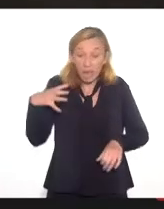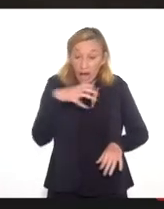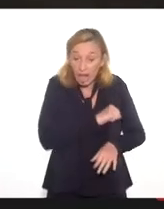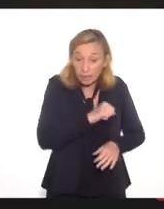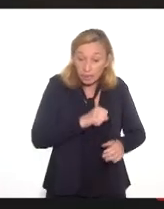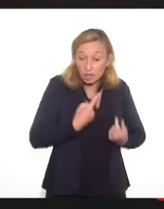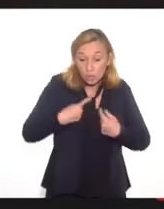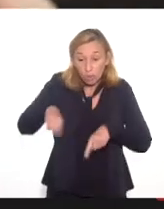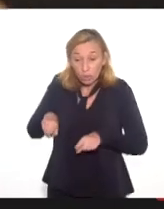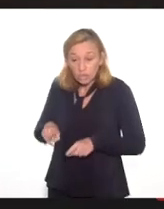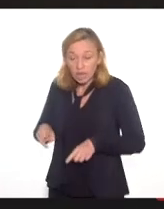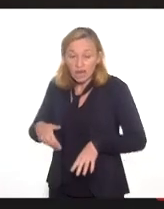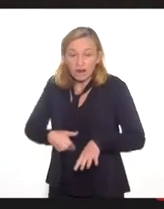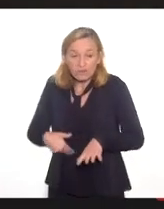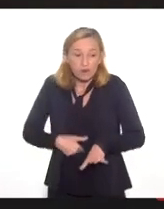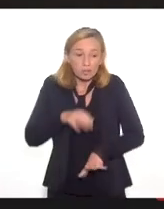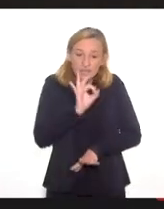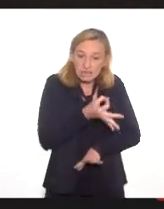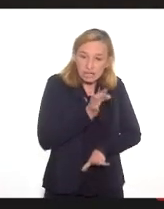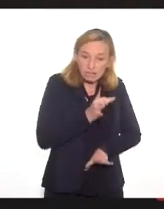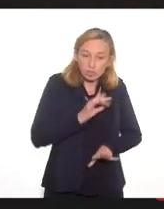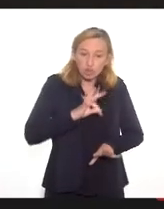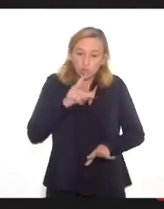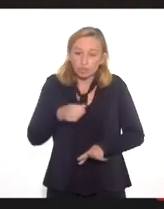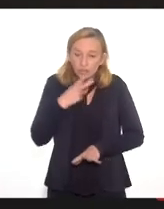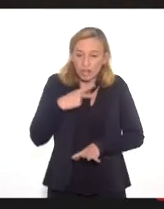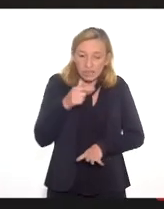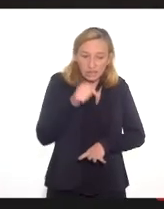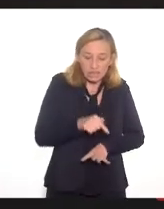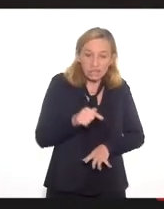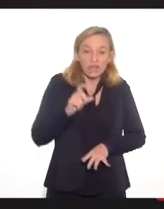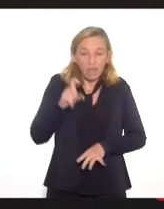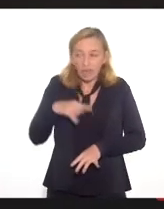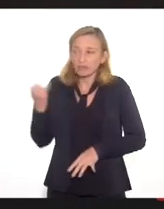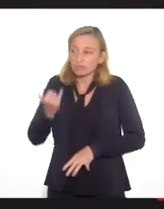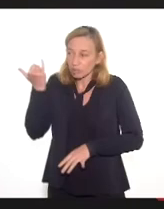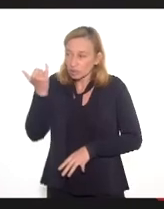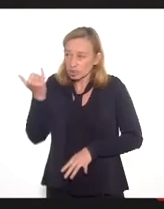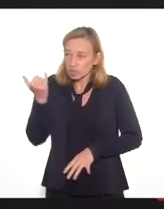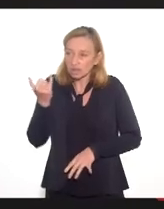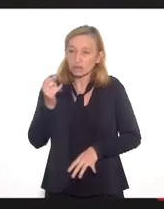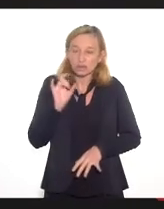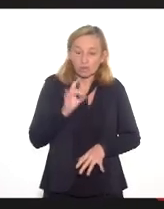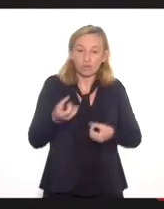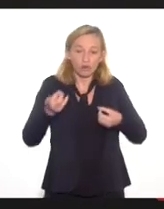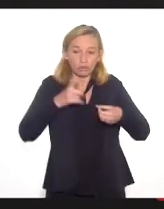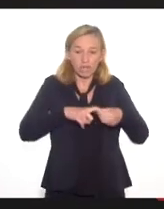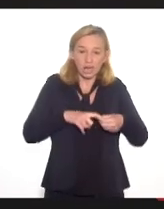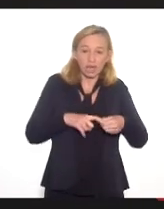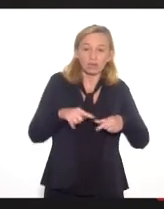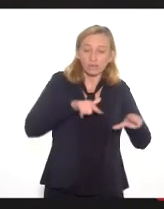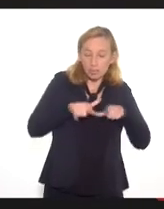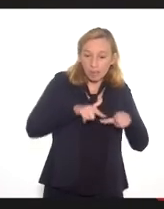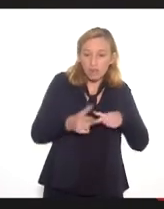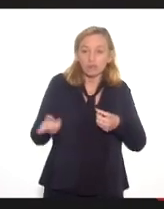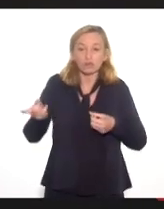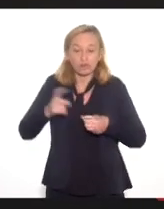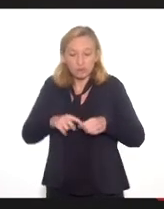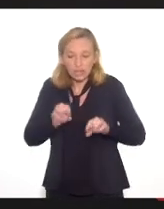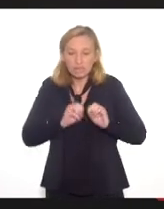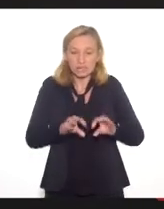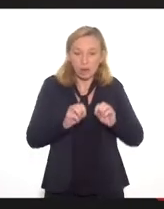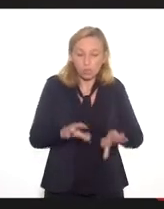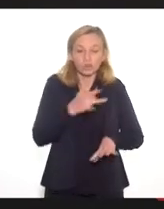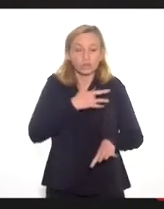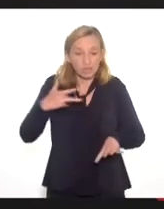de combate à fome que obviamente tudo que foi falado aqui é extremamente importante precisamos retomar emprego precisamos retomar educação saúde